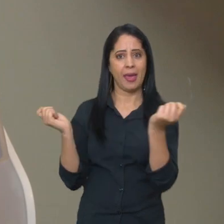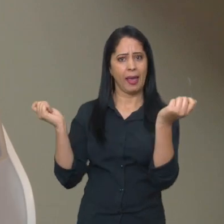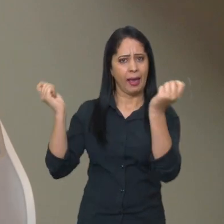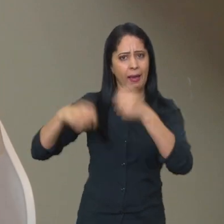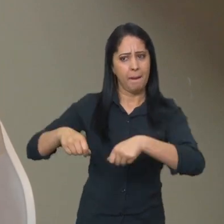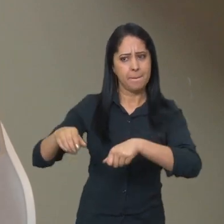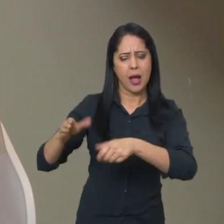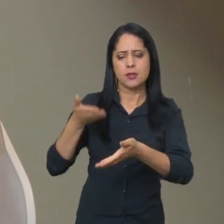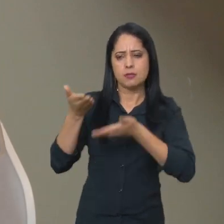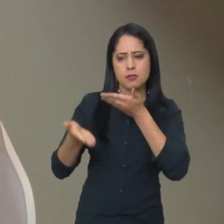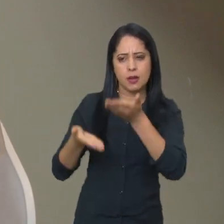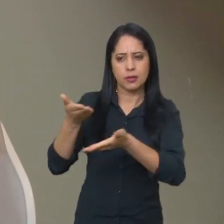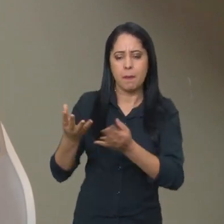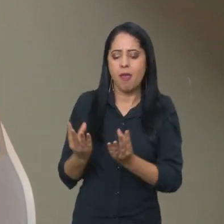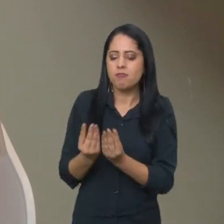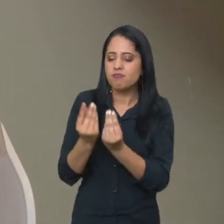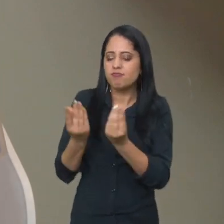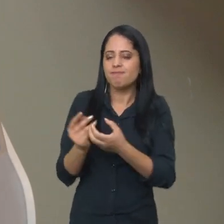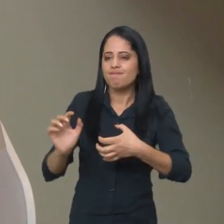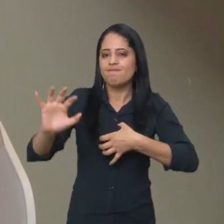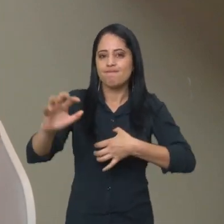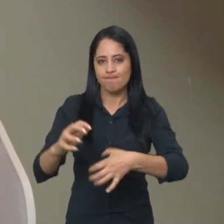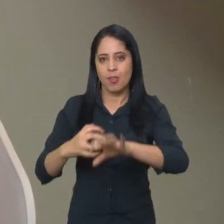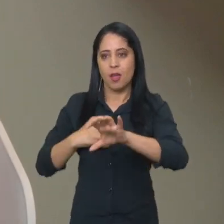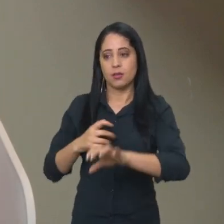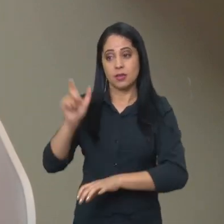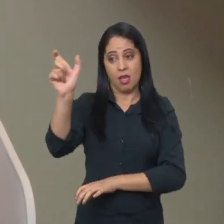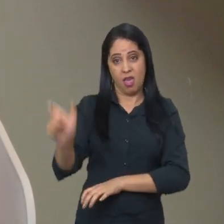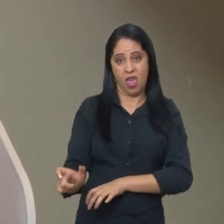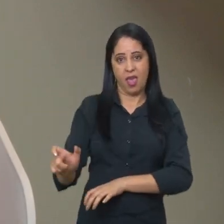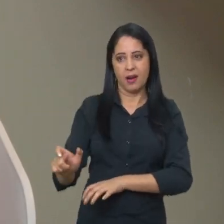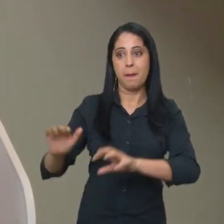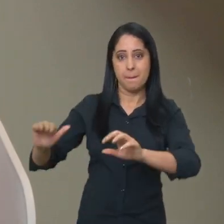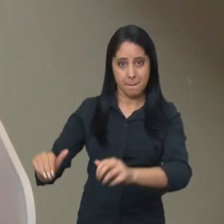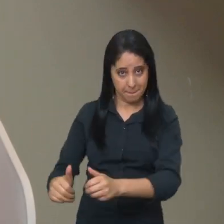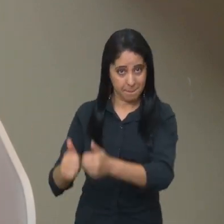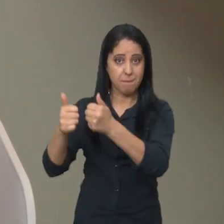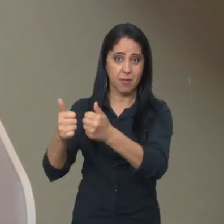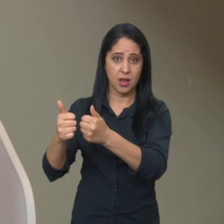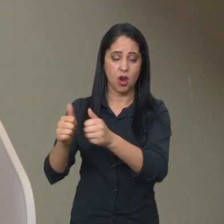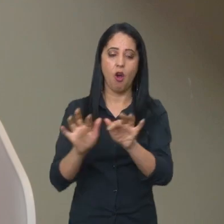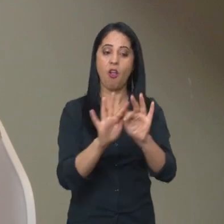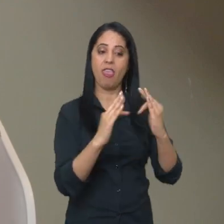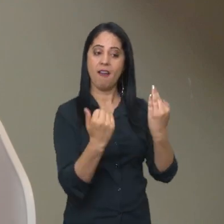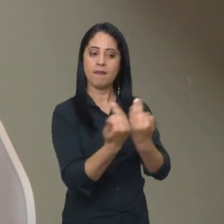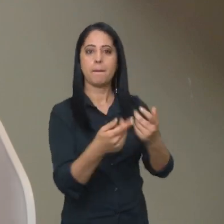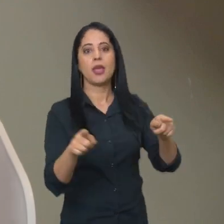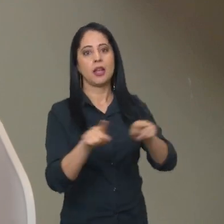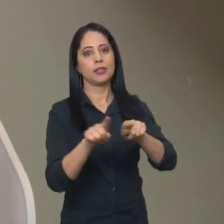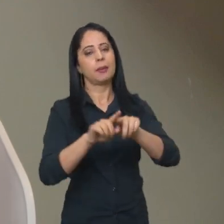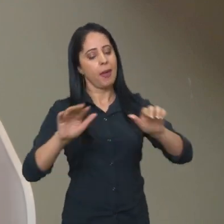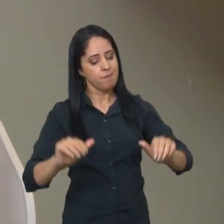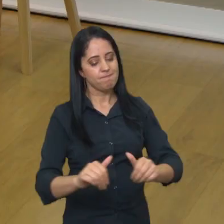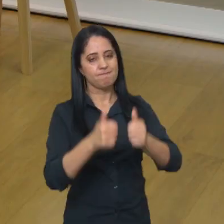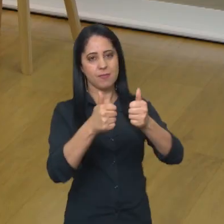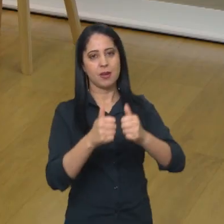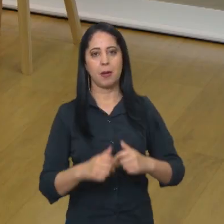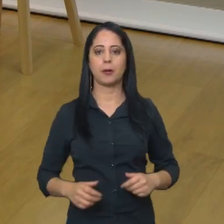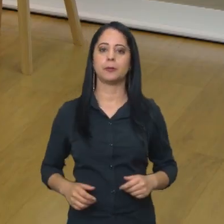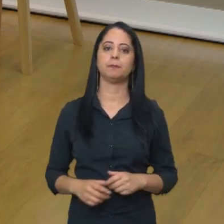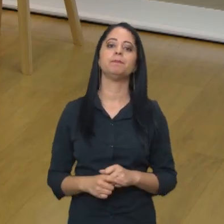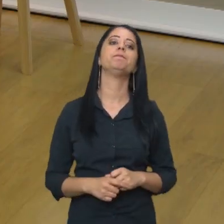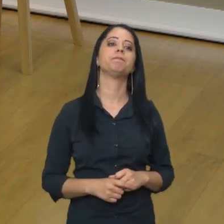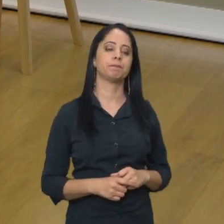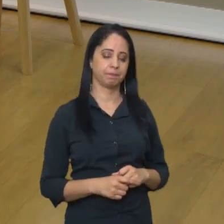e a sensibilidade no cuidado podem facilitar o dia a dia do paciente e de todos que convivem com ele.